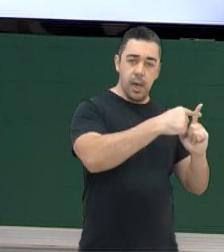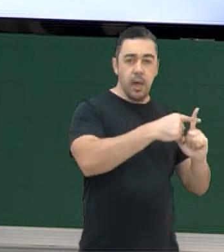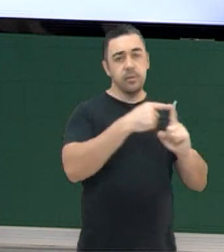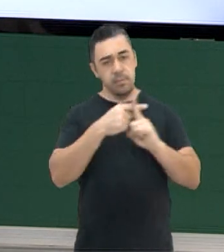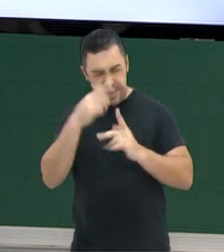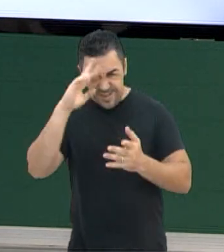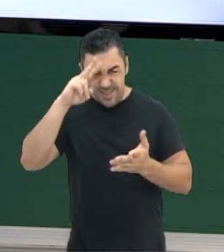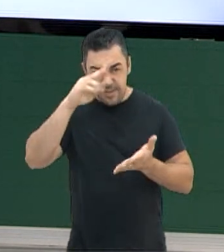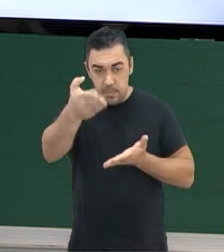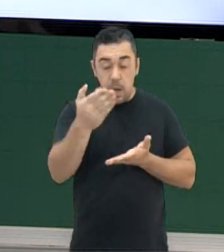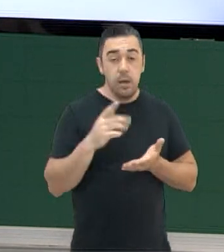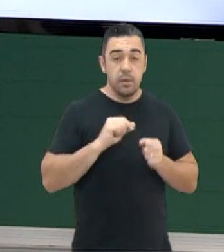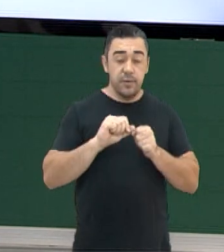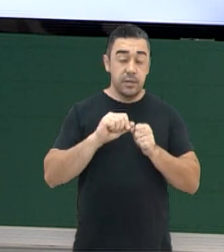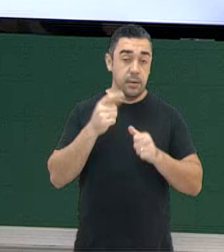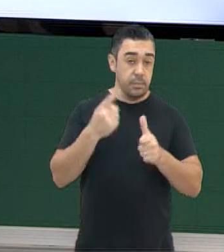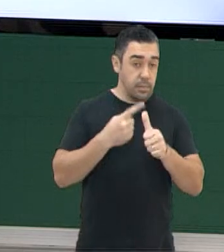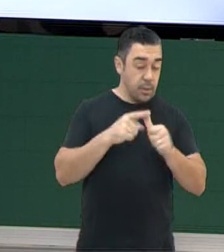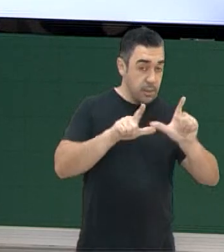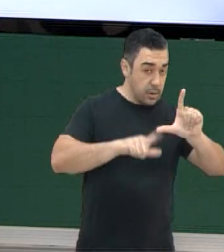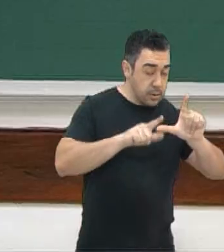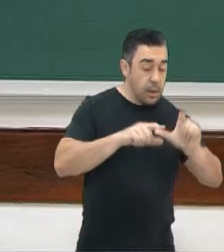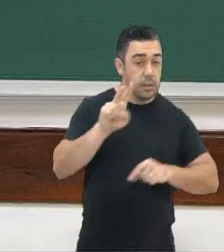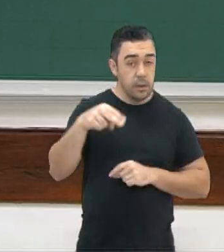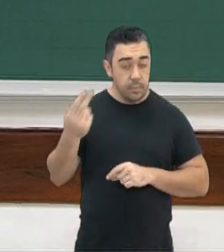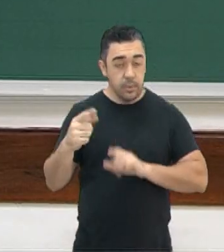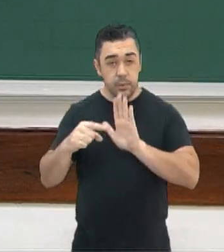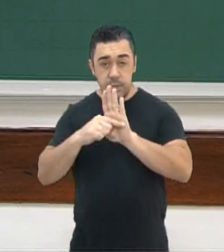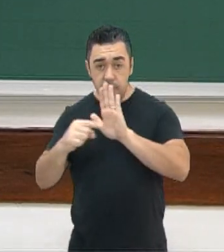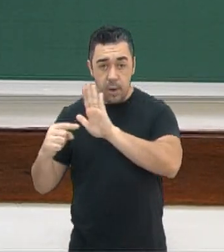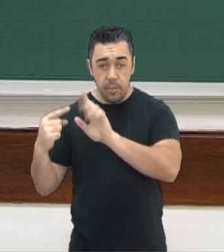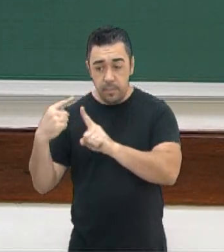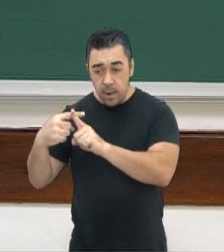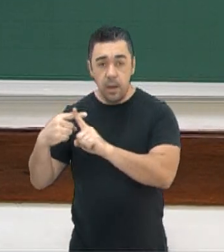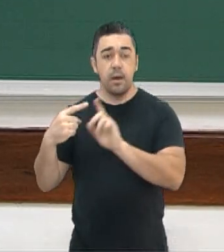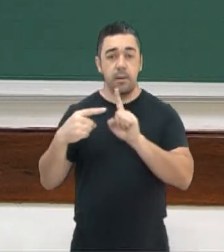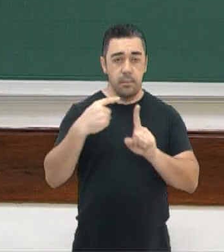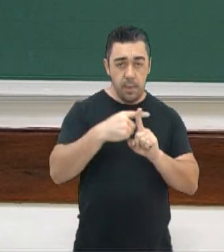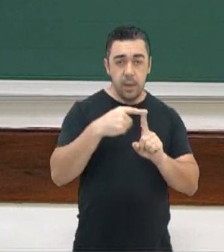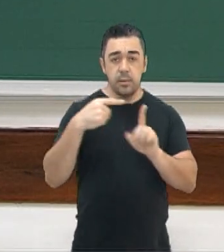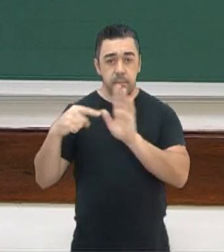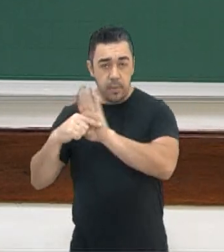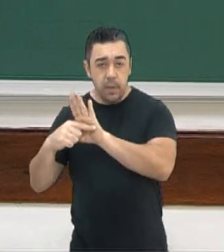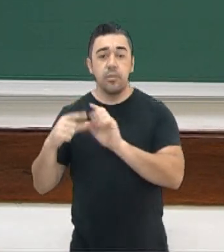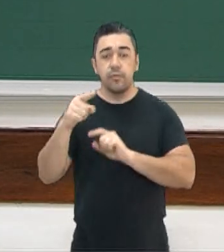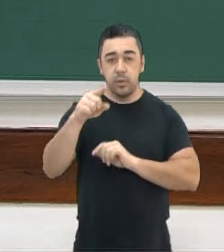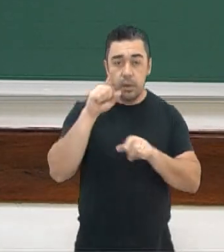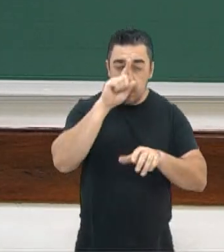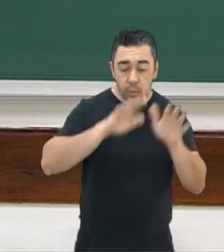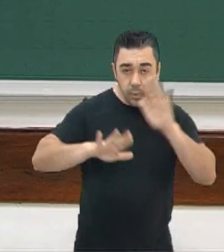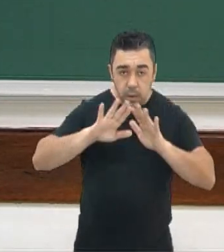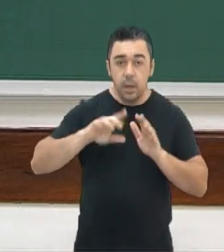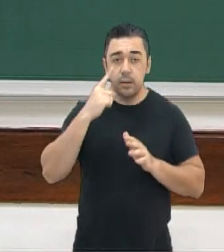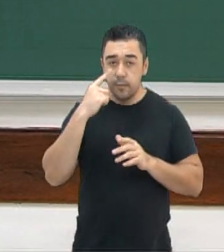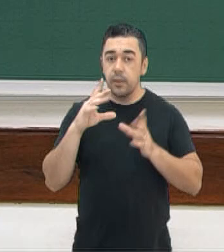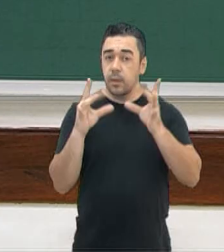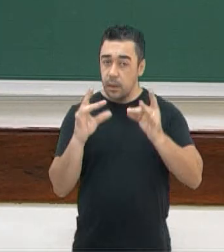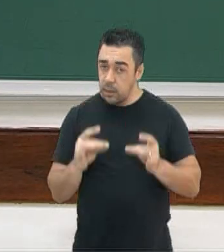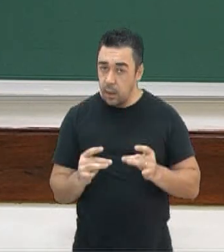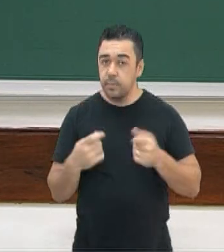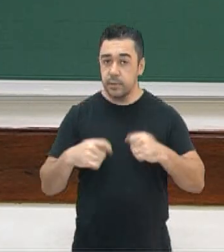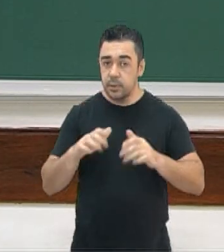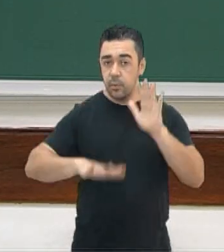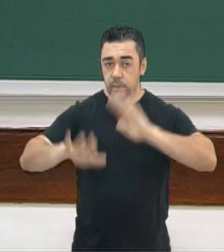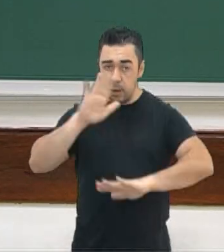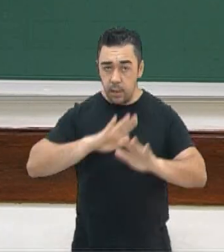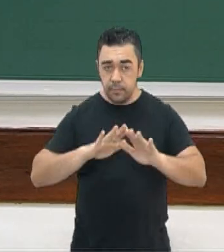parte literal. Segundo, sinal. Terceiro, parênteses. Cuidem nesses exercícios que tem alguns detalhes que precisam